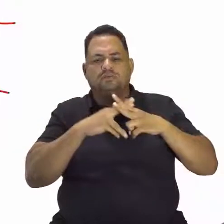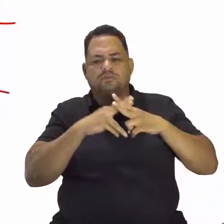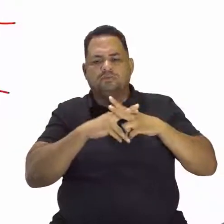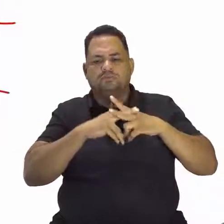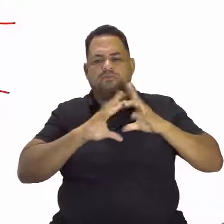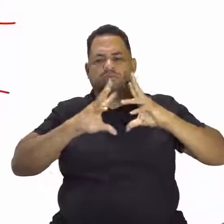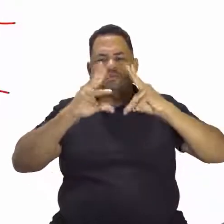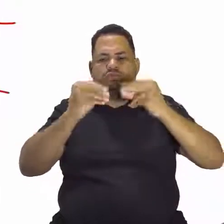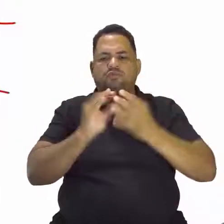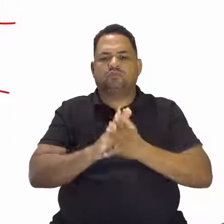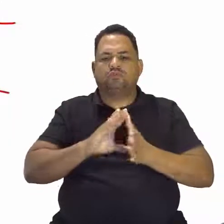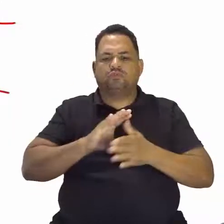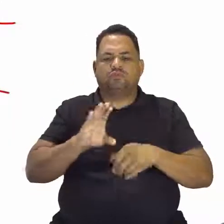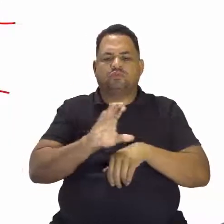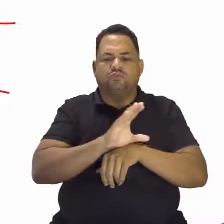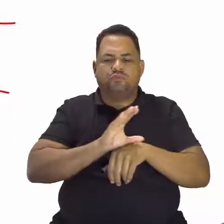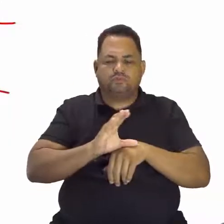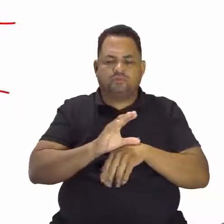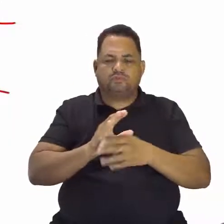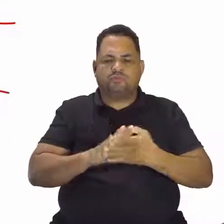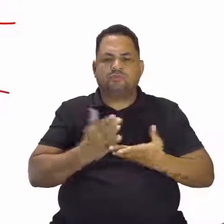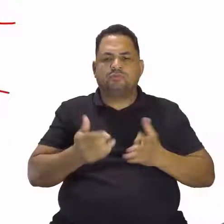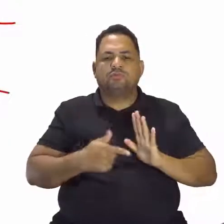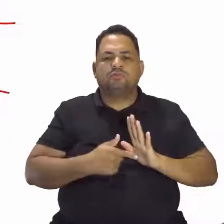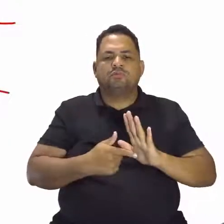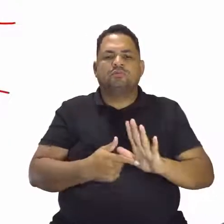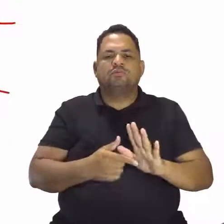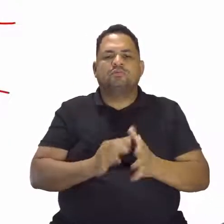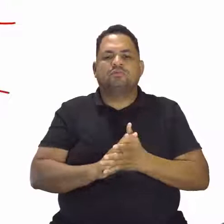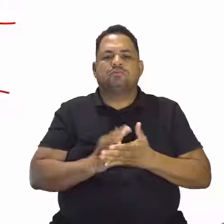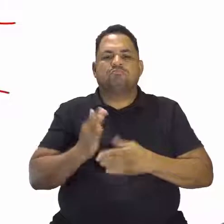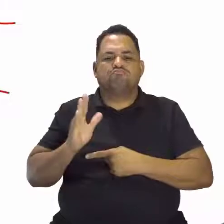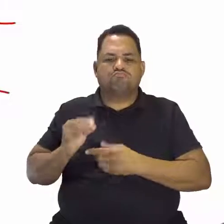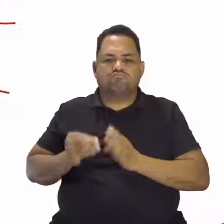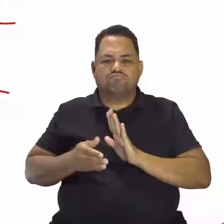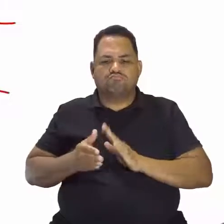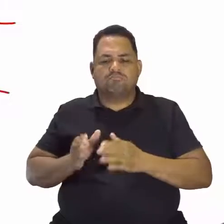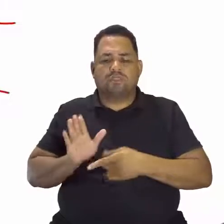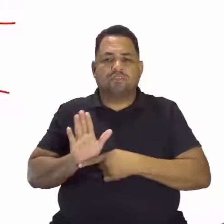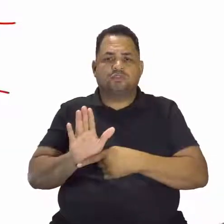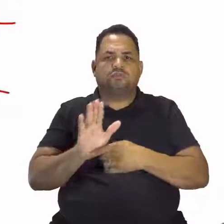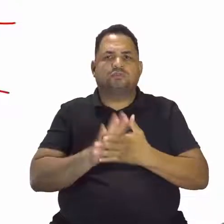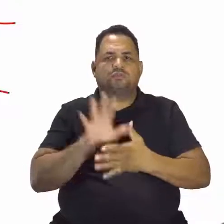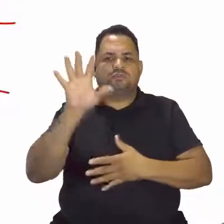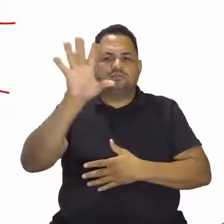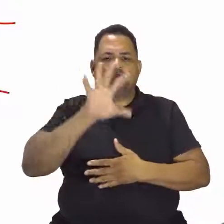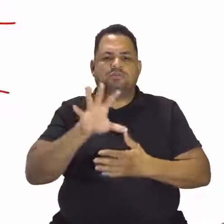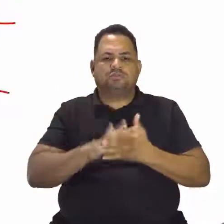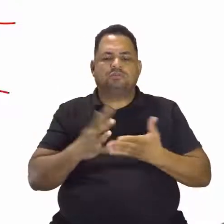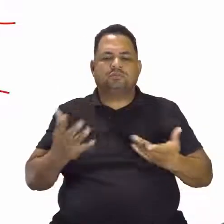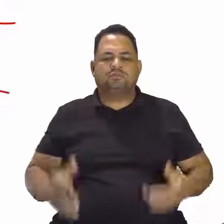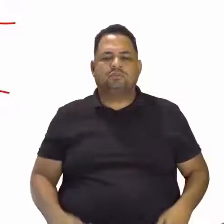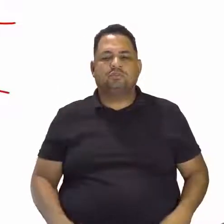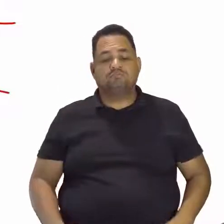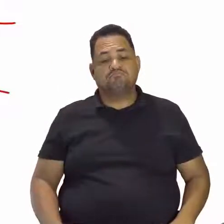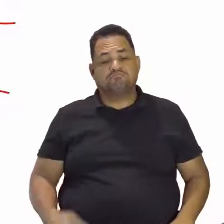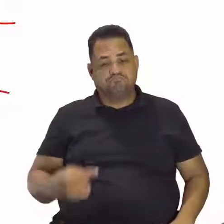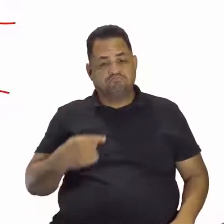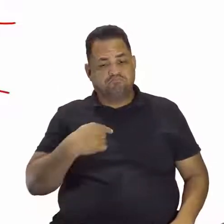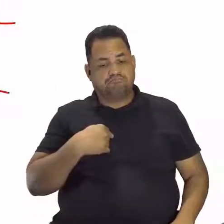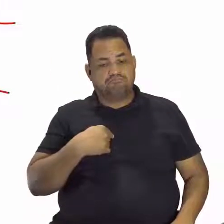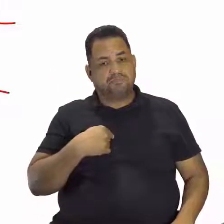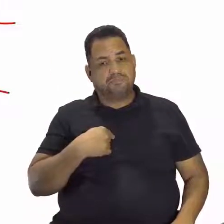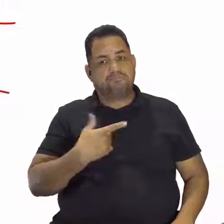os cursos, né? Que trazem suas contribuições para essa região extremamente complexa. Eu sou suspeita,